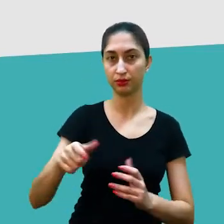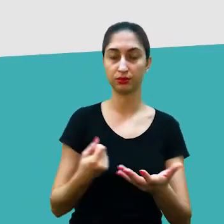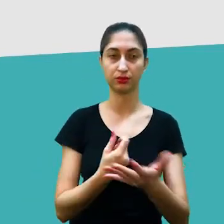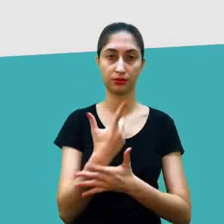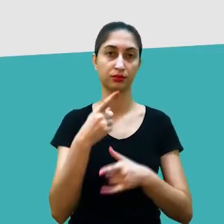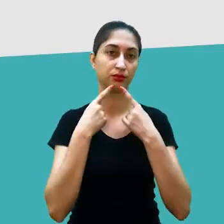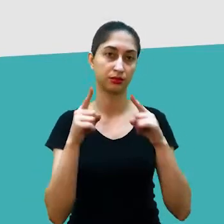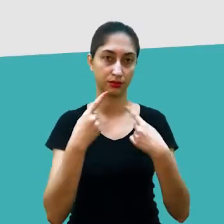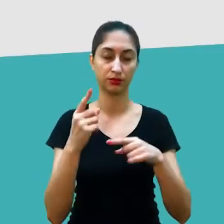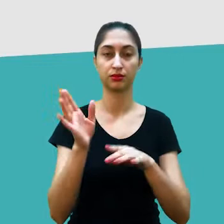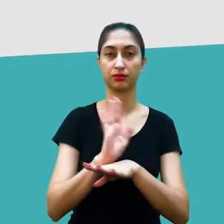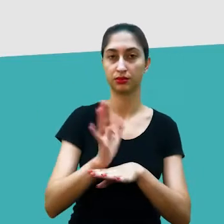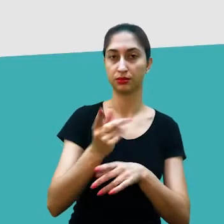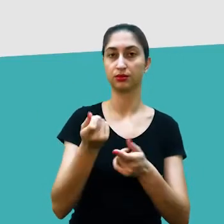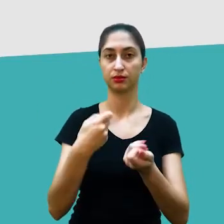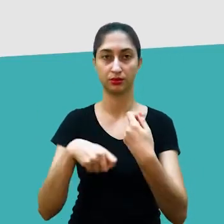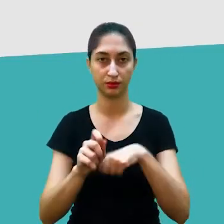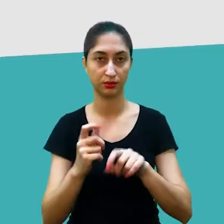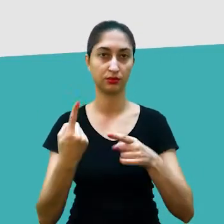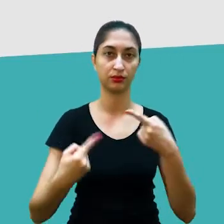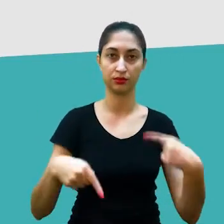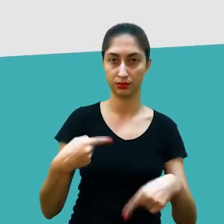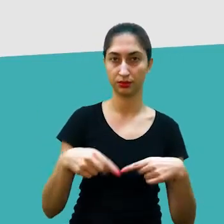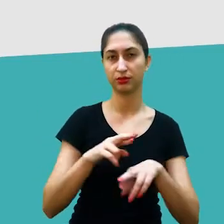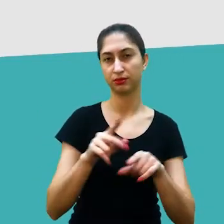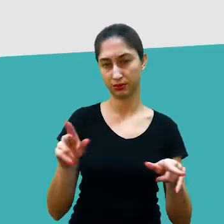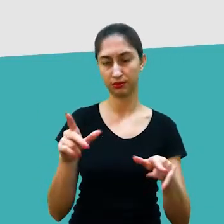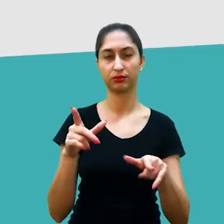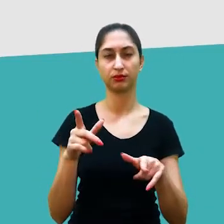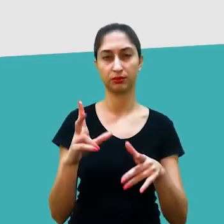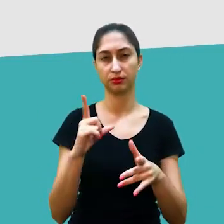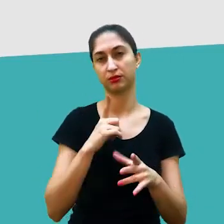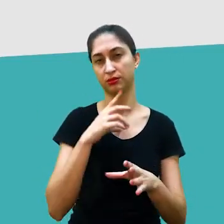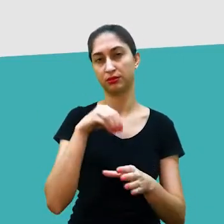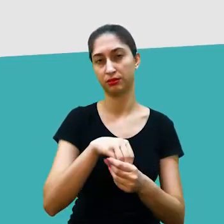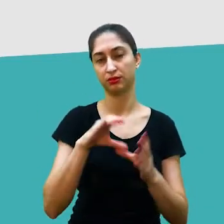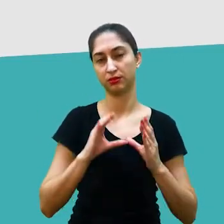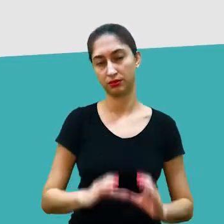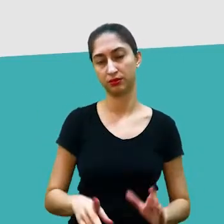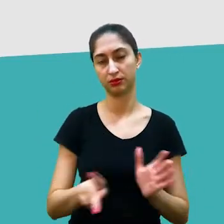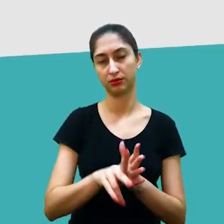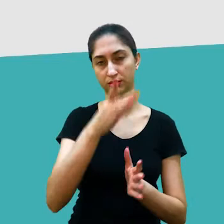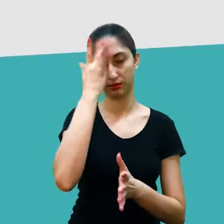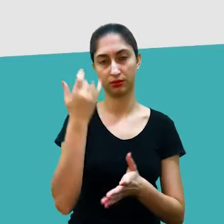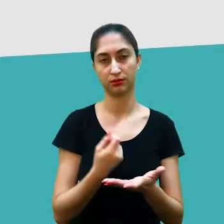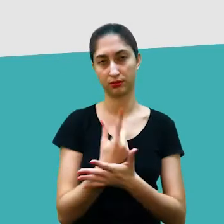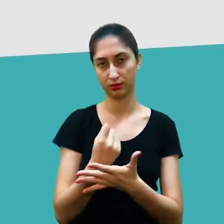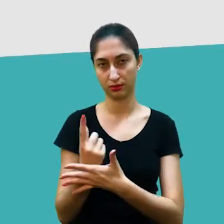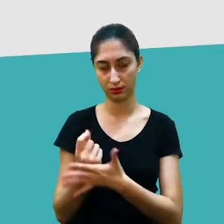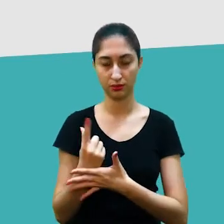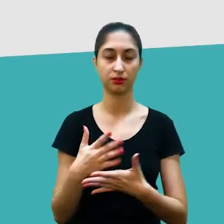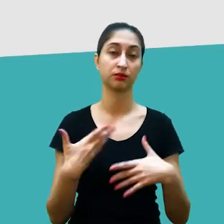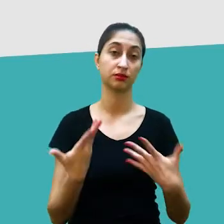música, do cinema, da economia, da política, de tudo isso que move realmente o comportamento do consumidor. E a partir